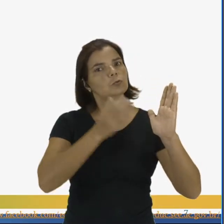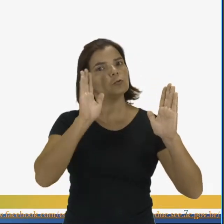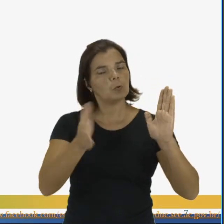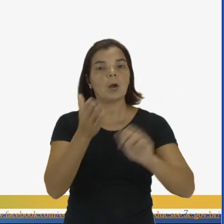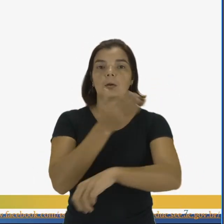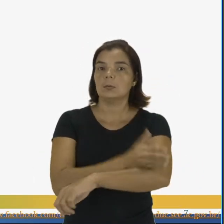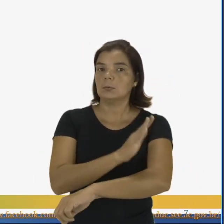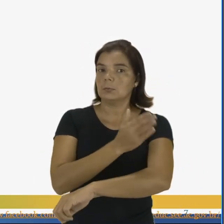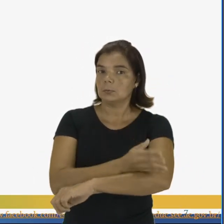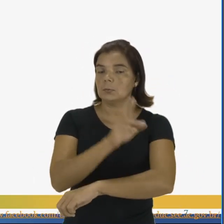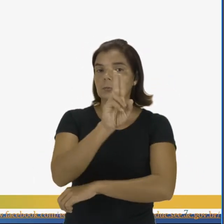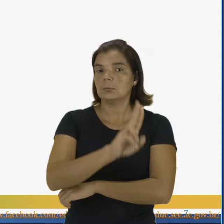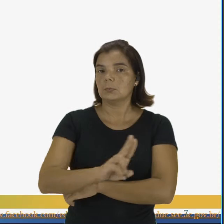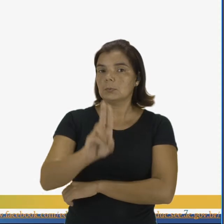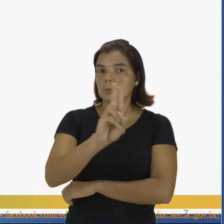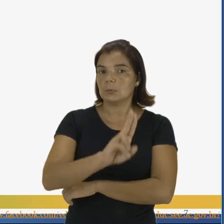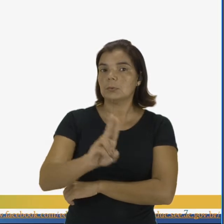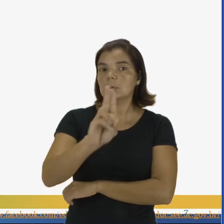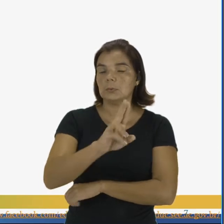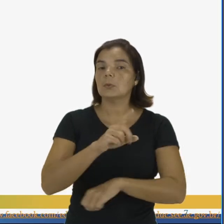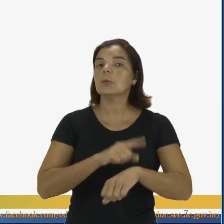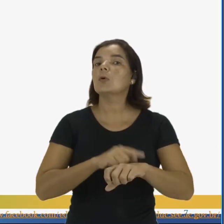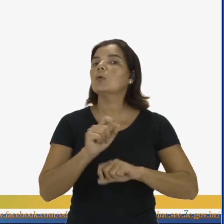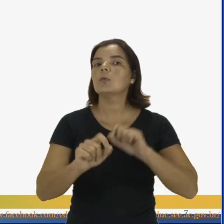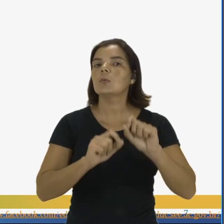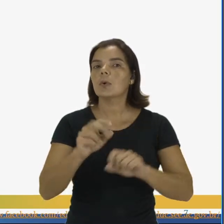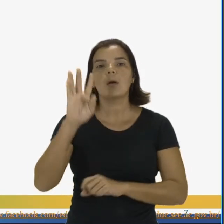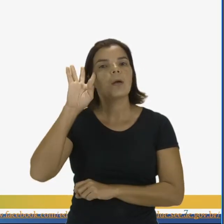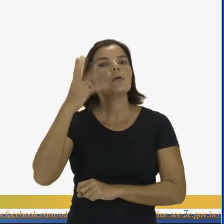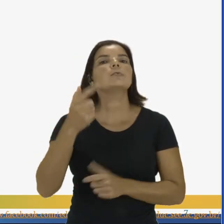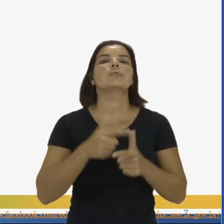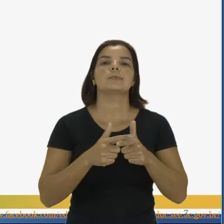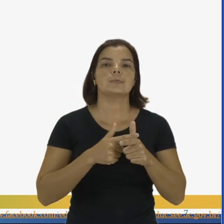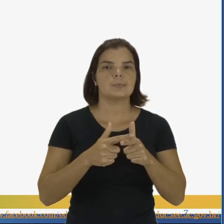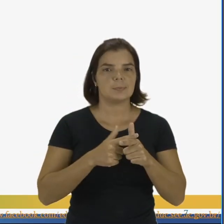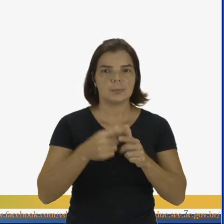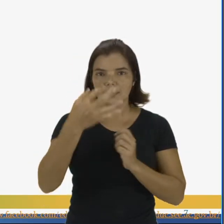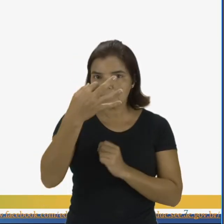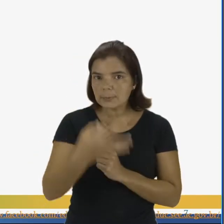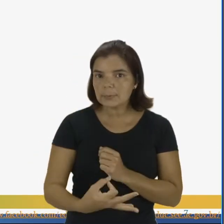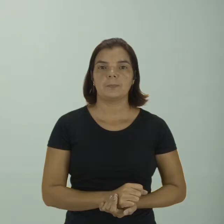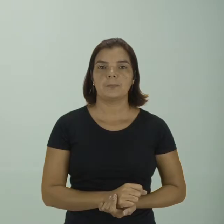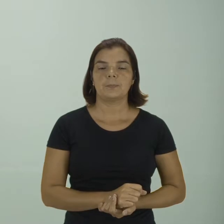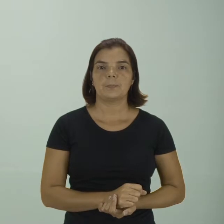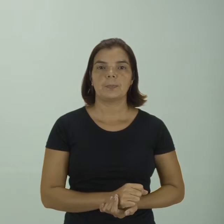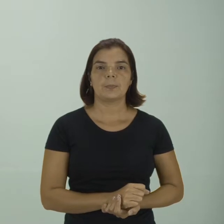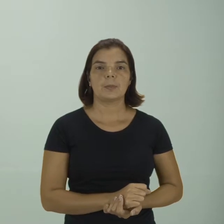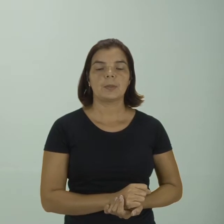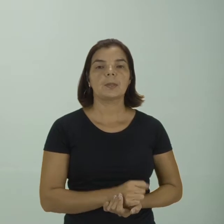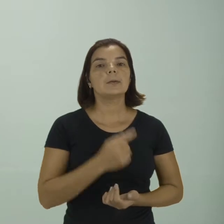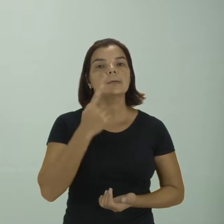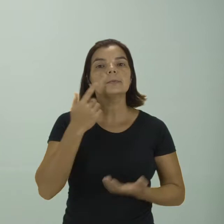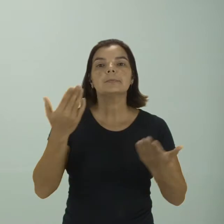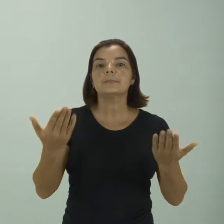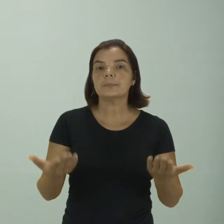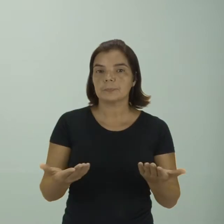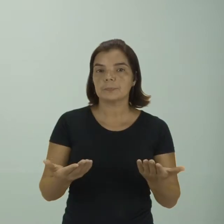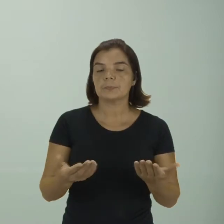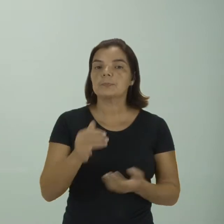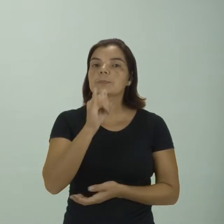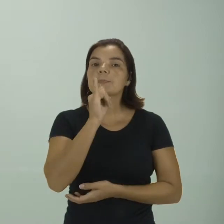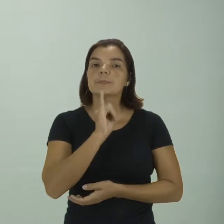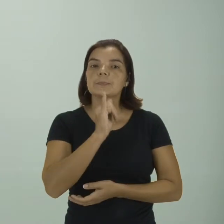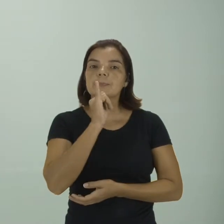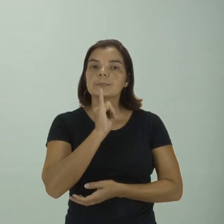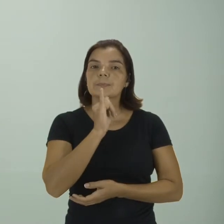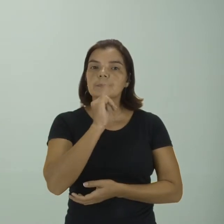prática, eles são usados na hora que a gente vai resolver os problemas, certo? Vamos, então, agora para um